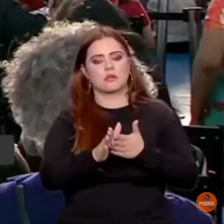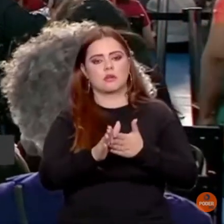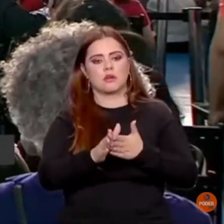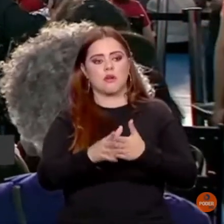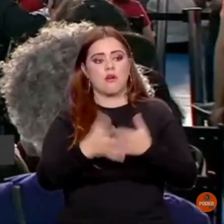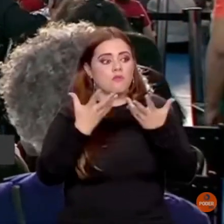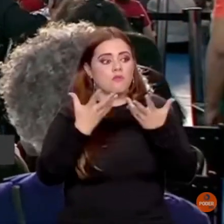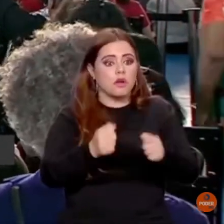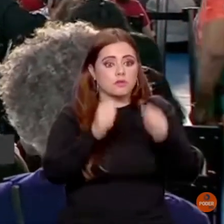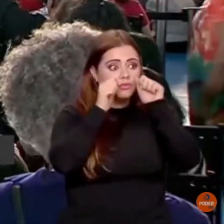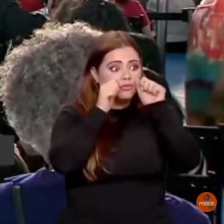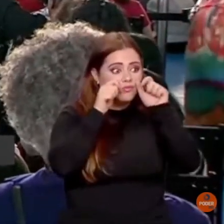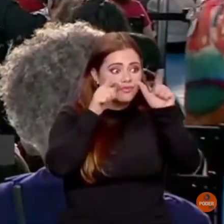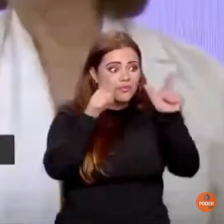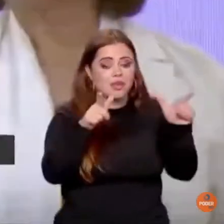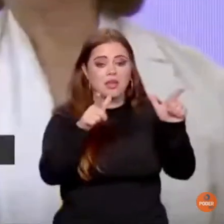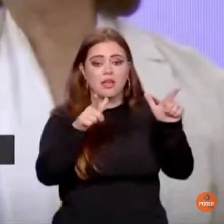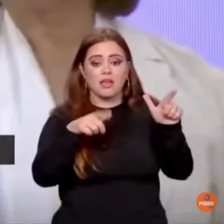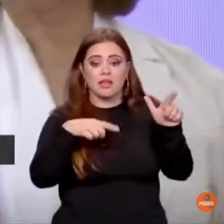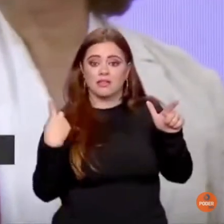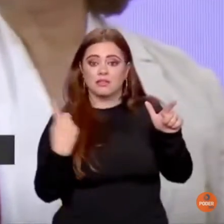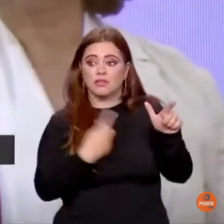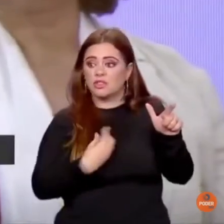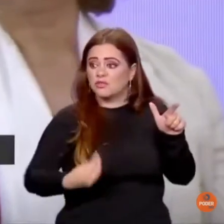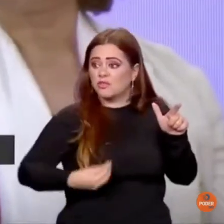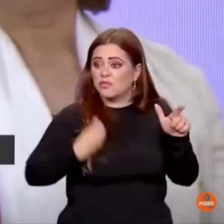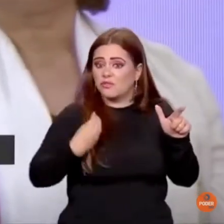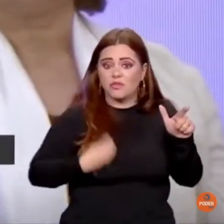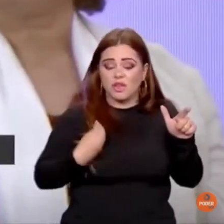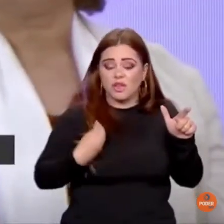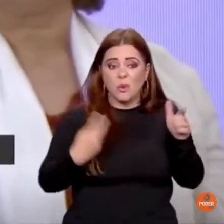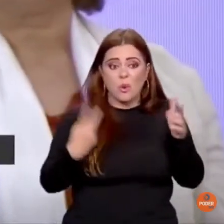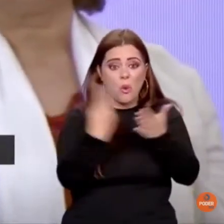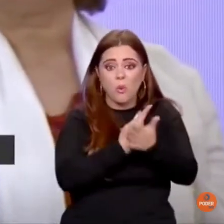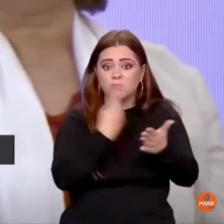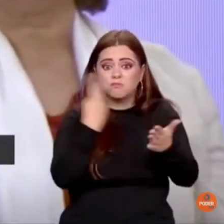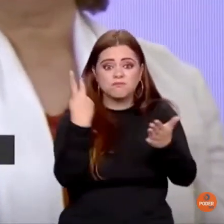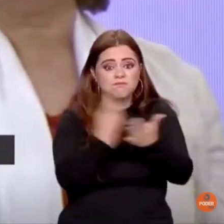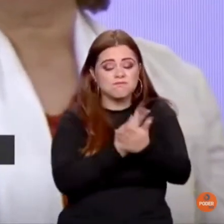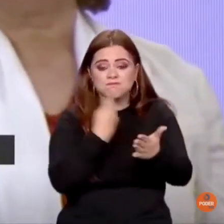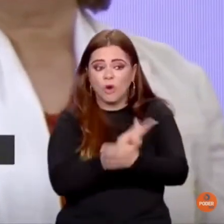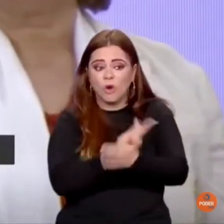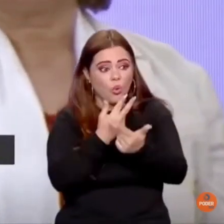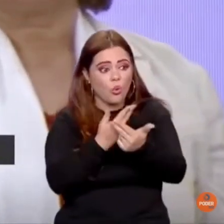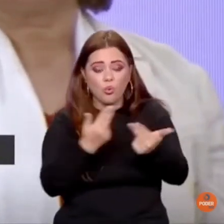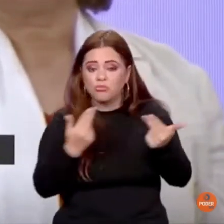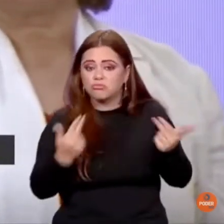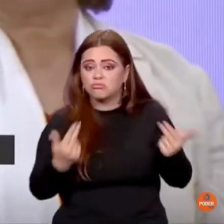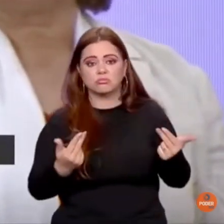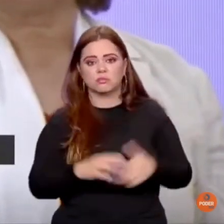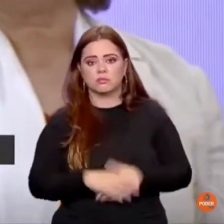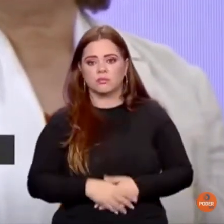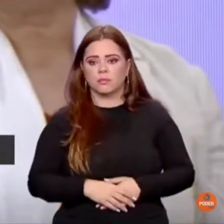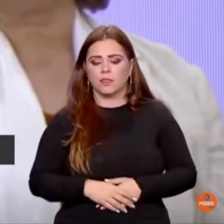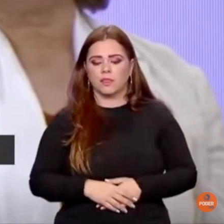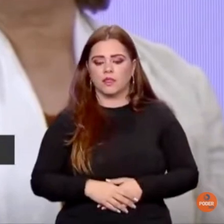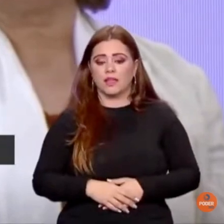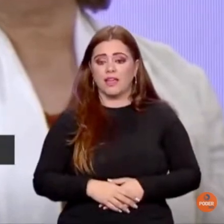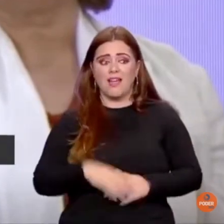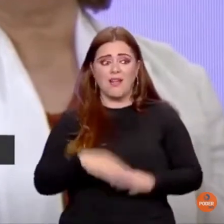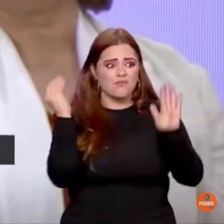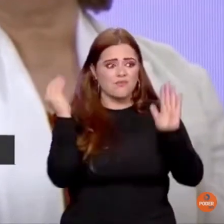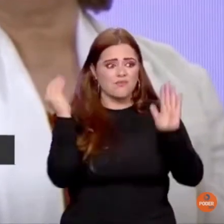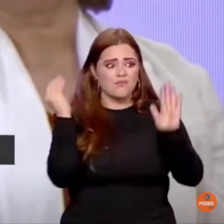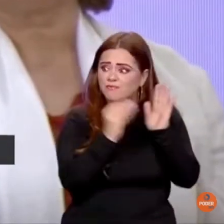gente está vivendo uma situação de anormalidade. Porque eu não vou dizer outra coisa, mas é falta